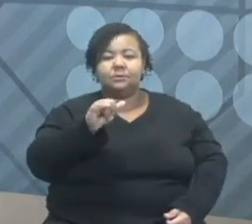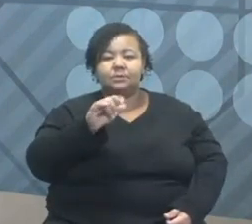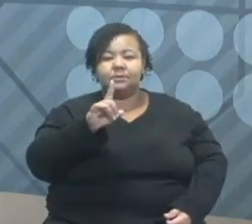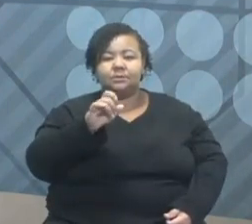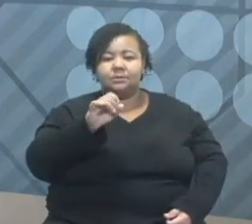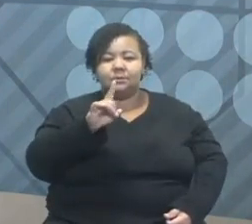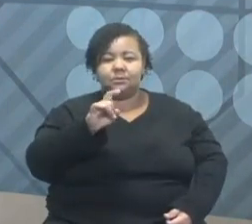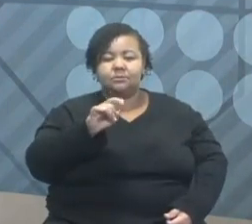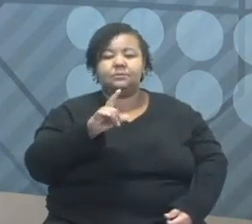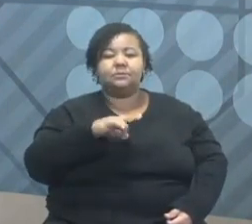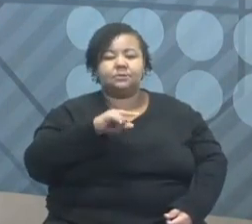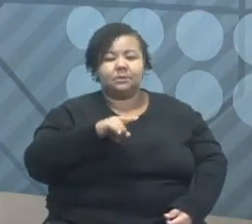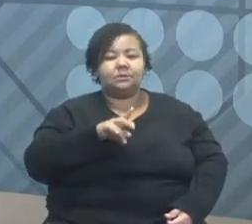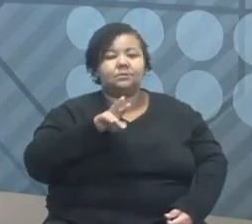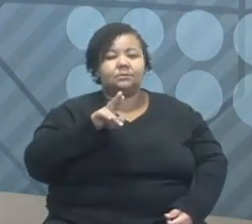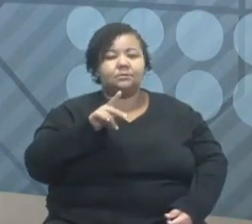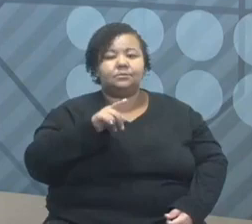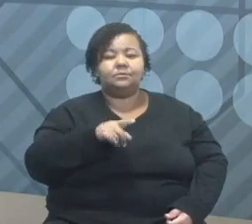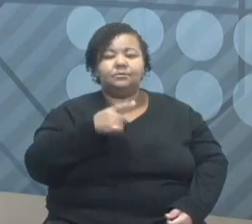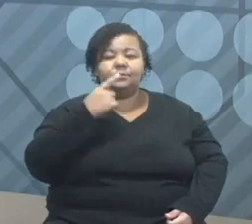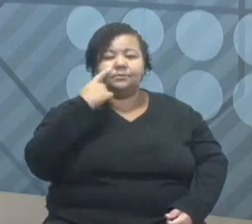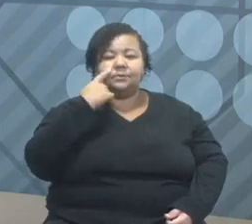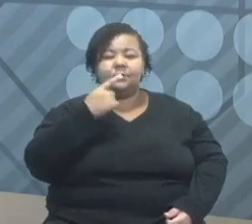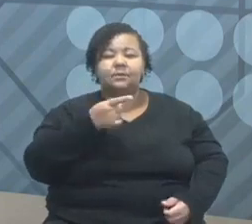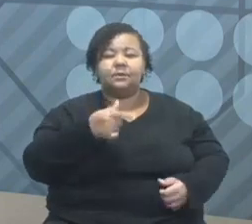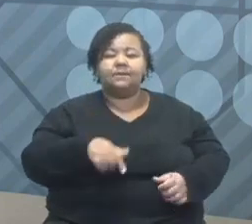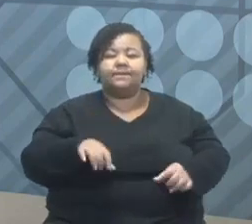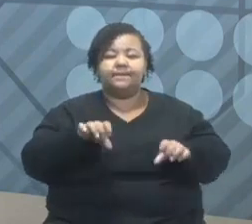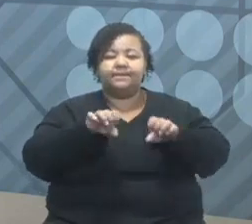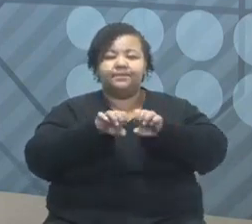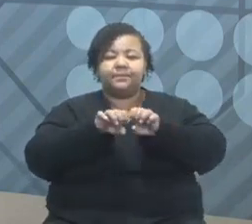reais. Aqui eu trago para você uma estrutura